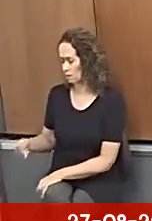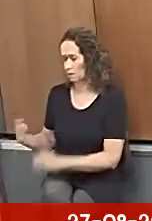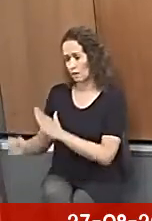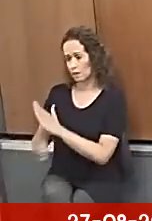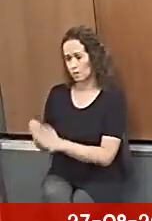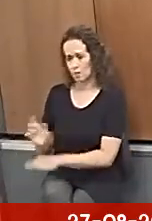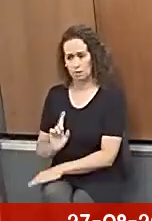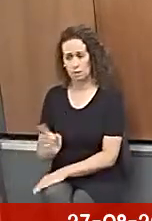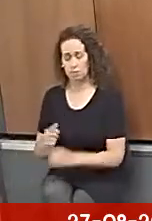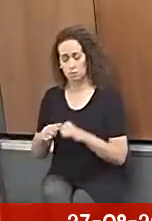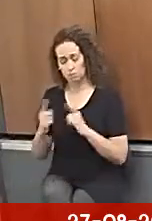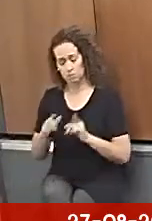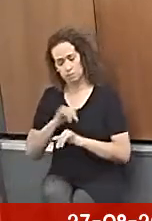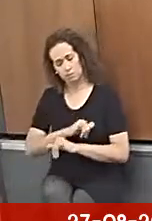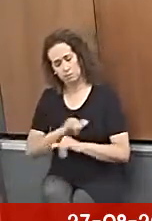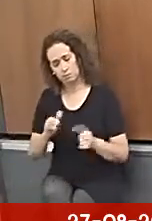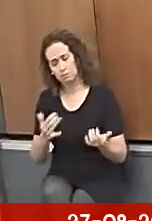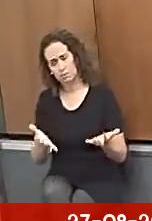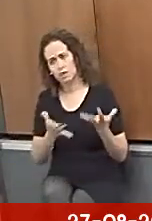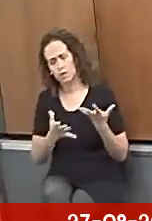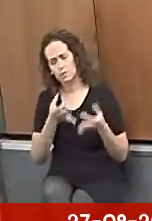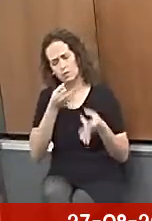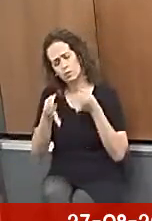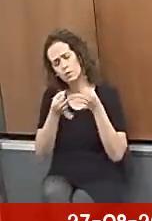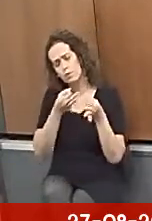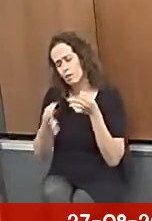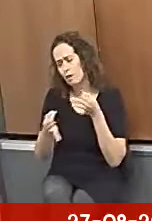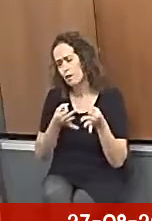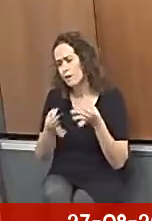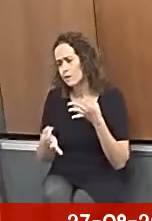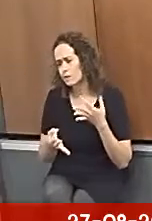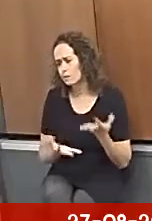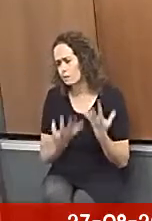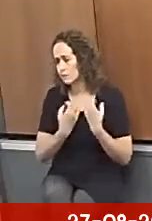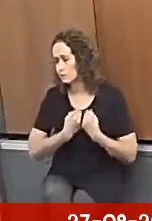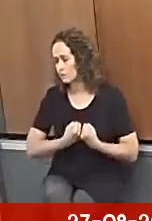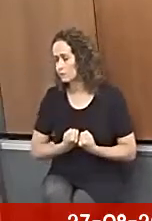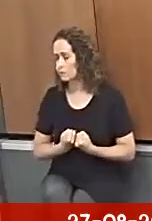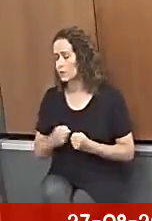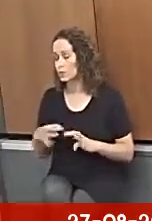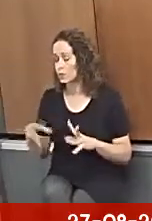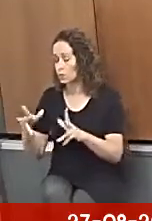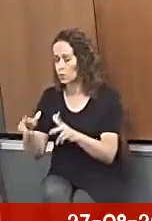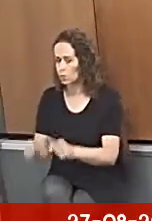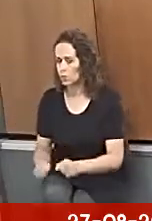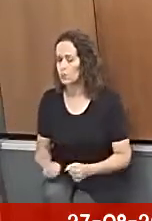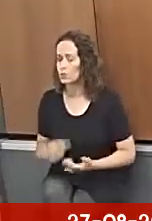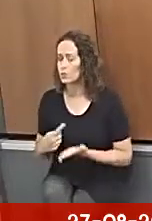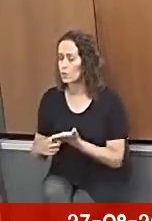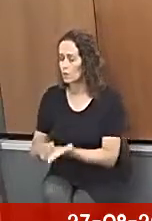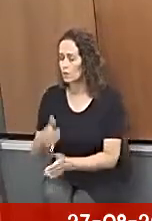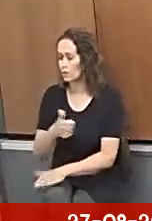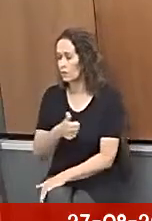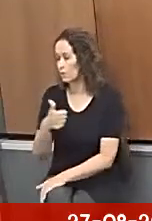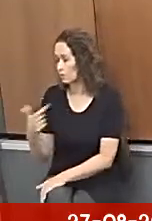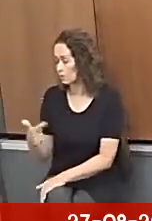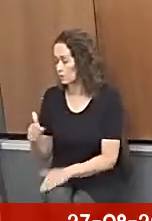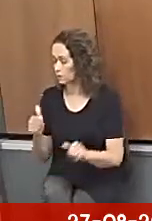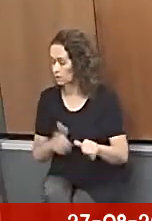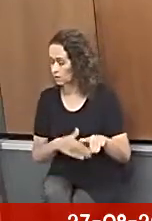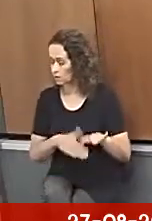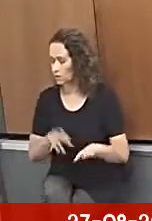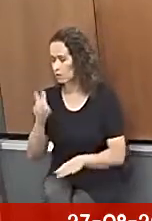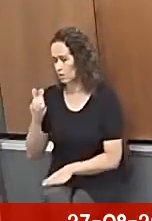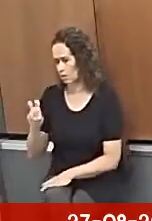dizer olha queremos ouvi-los então por favor sintam se todos os convidados no dia 12 de setembro 17 horas a quem